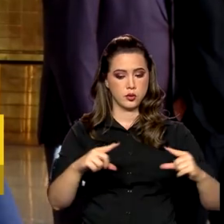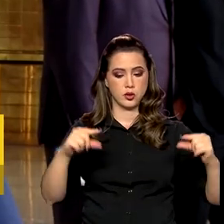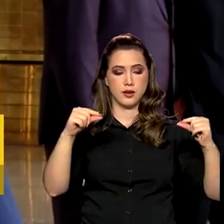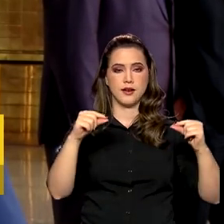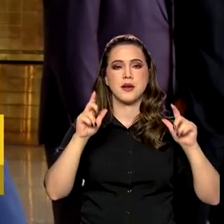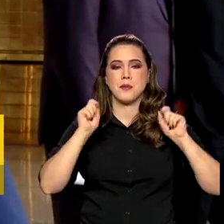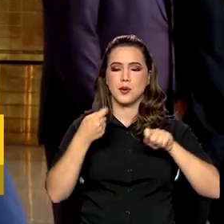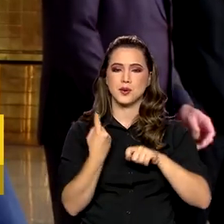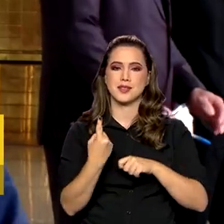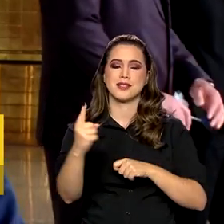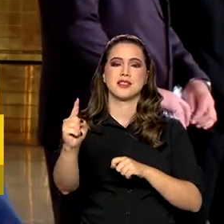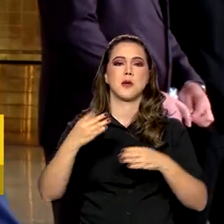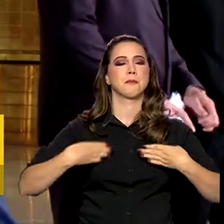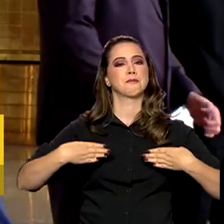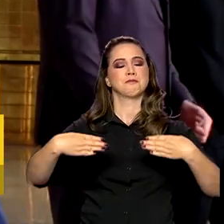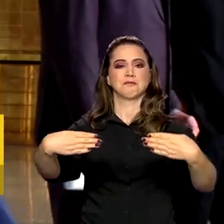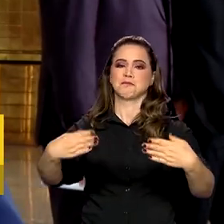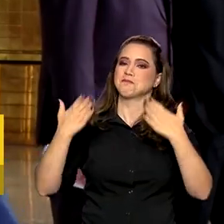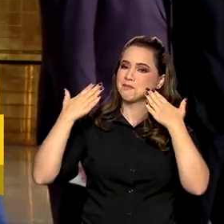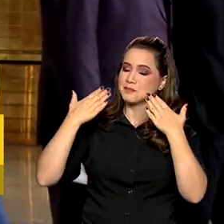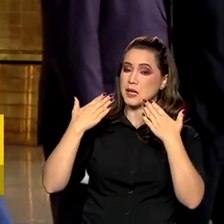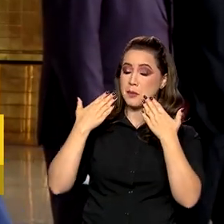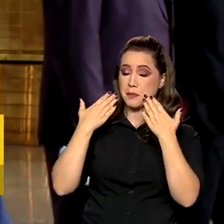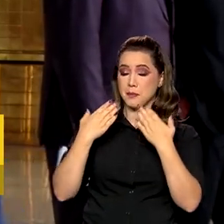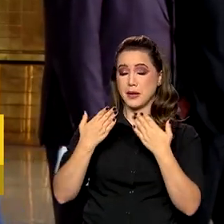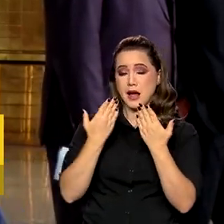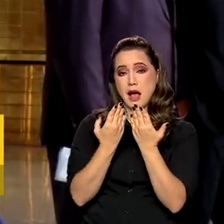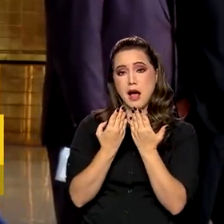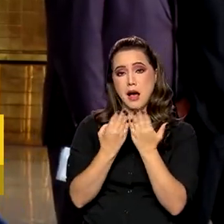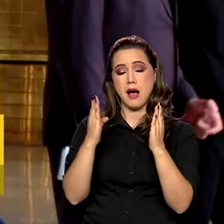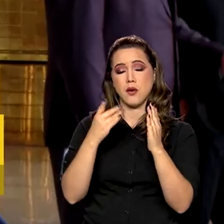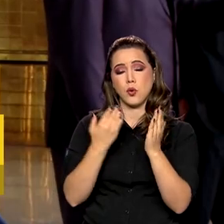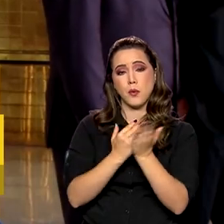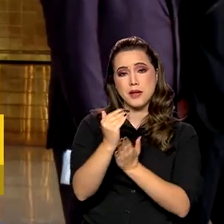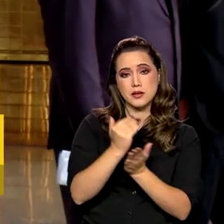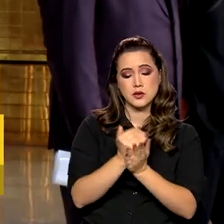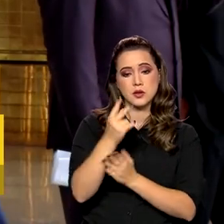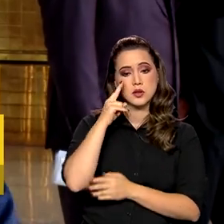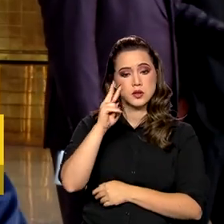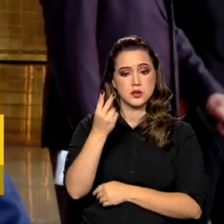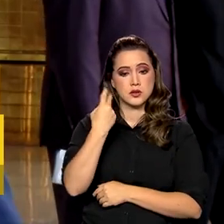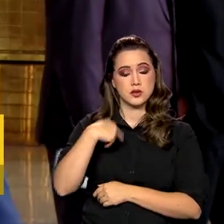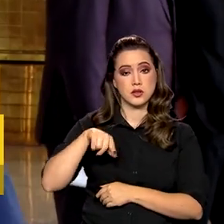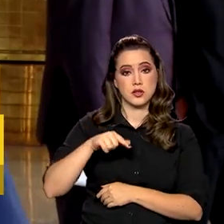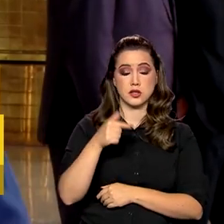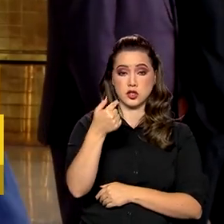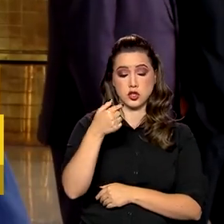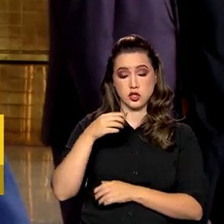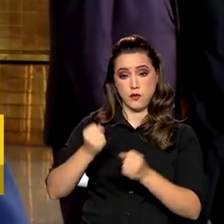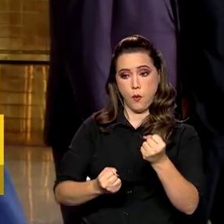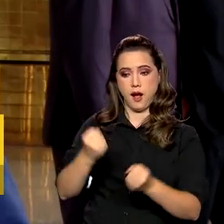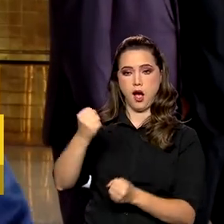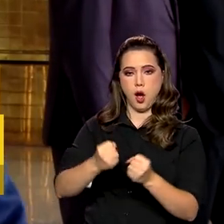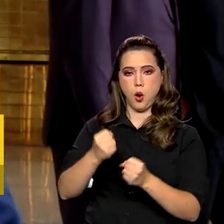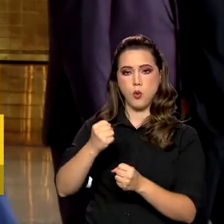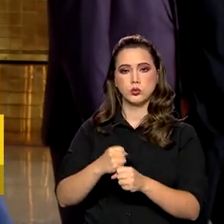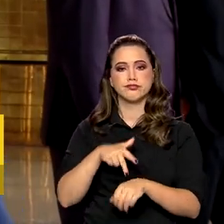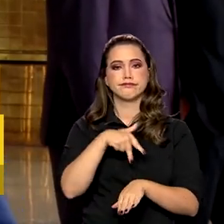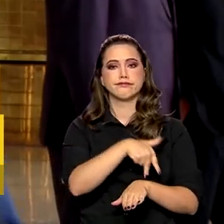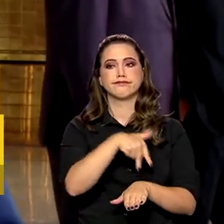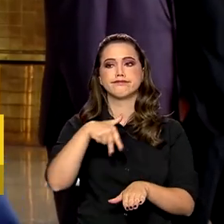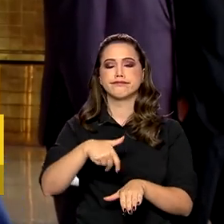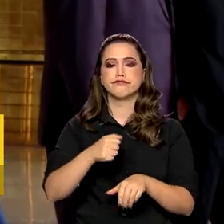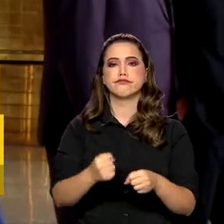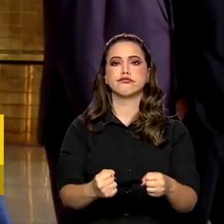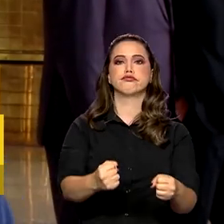à esplanada dos ministérios para fazer a abertura do desfile no tradicional, né, desfile no Rolls Royce presidencial. Teremos a